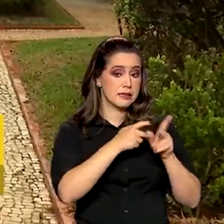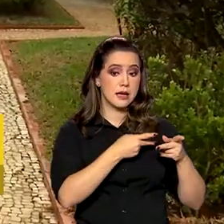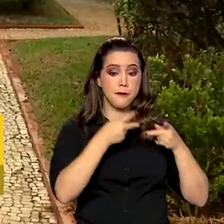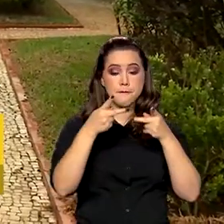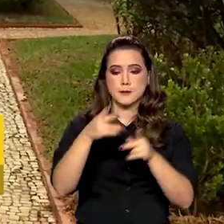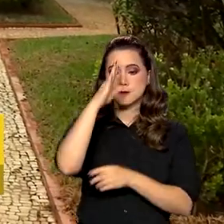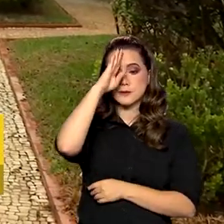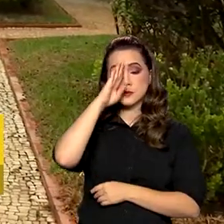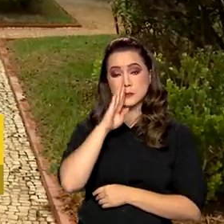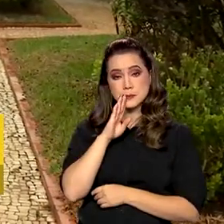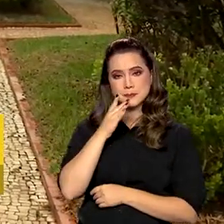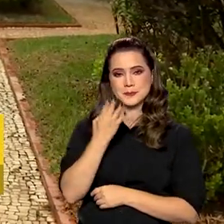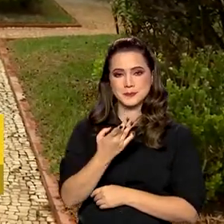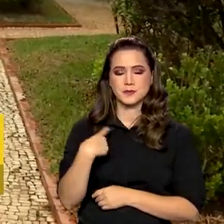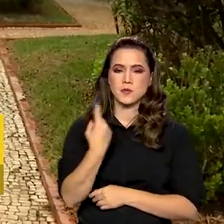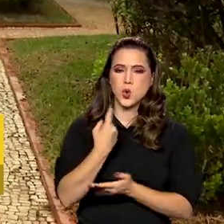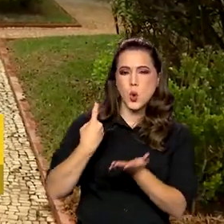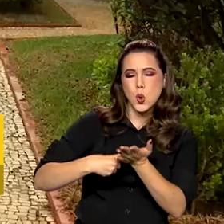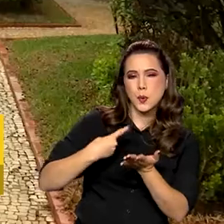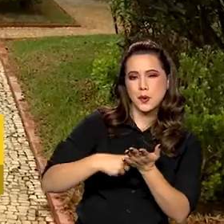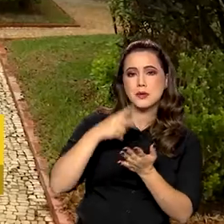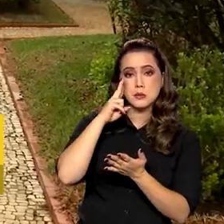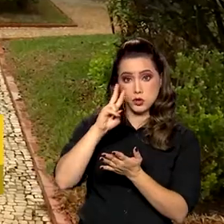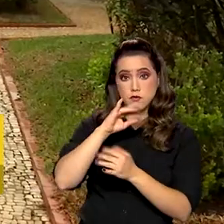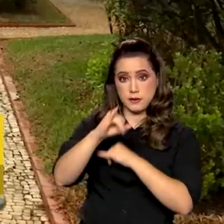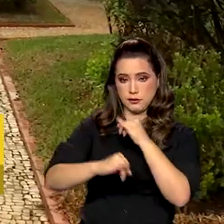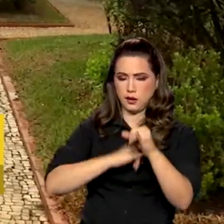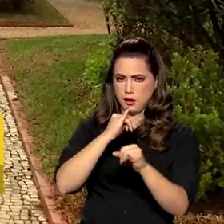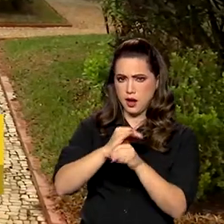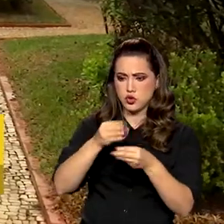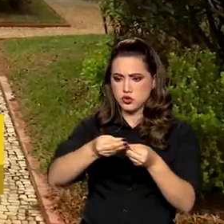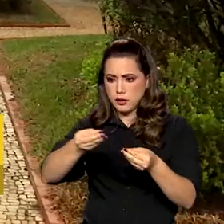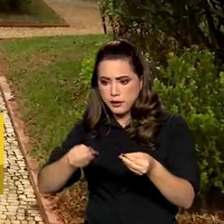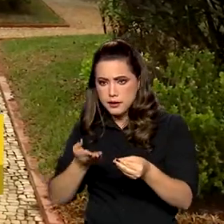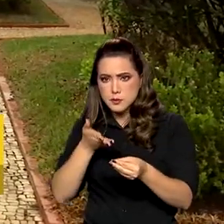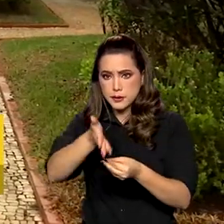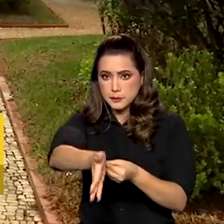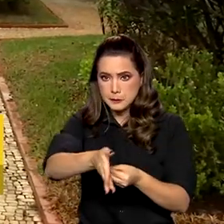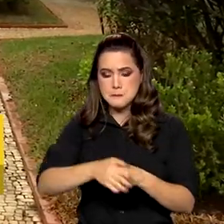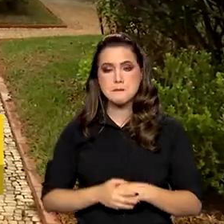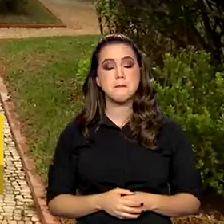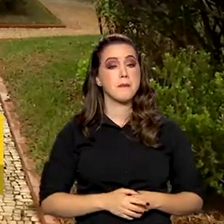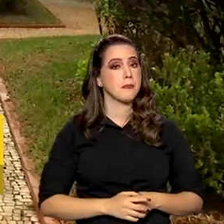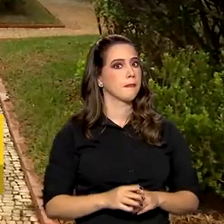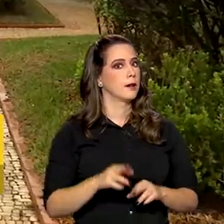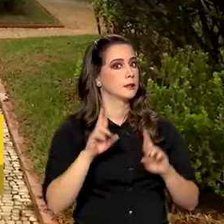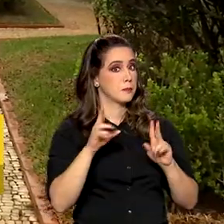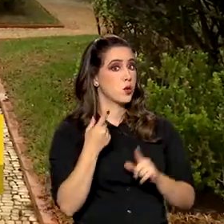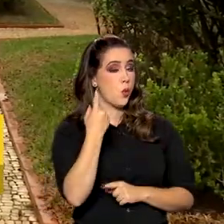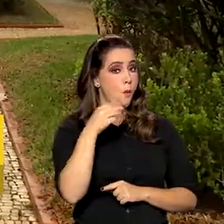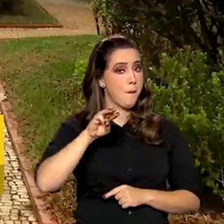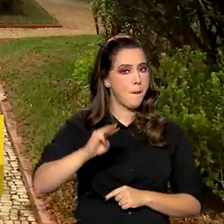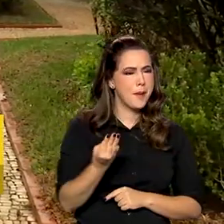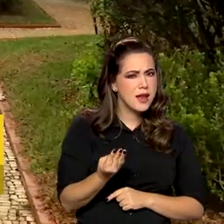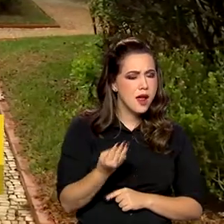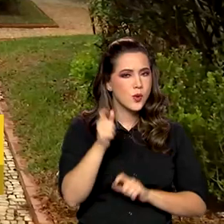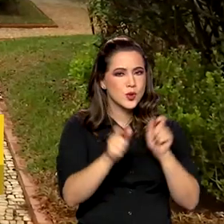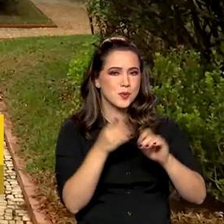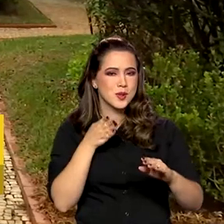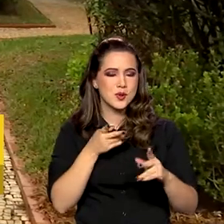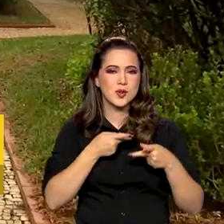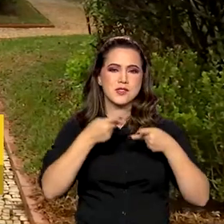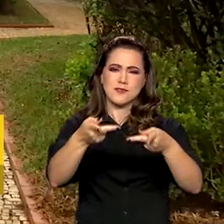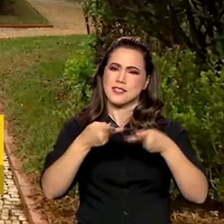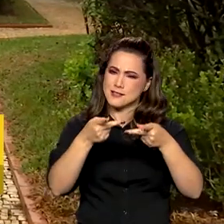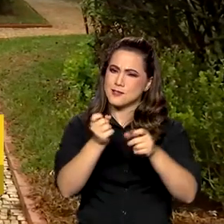serão gratuitas e agendadas pela internet. A expectativa é que 1 milhão de pessoas visitem aqui o museu todos os